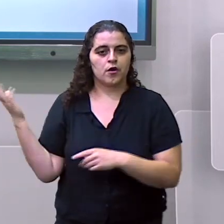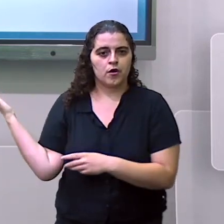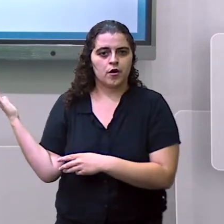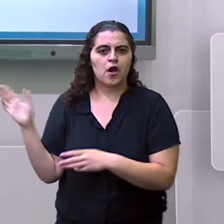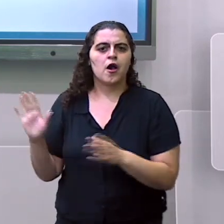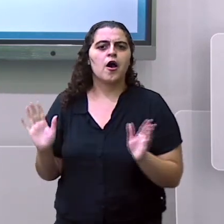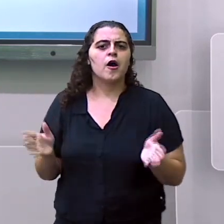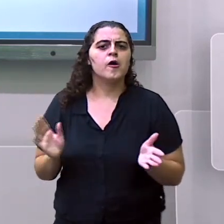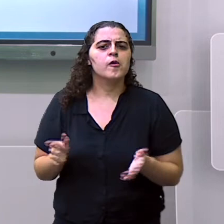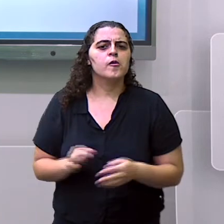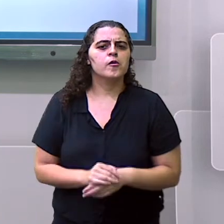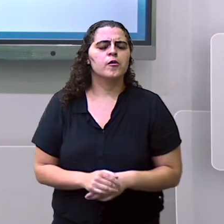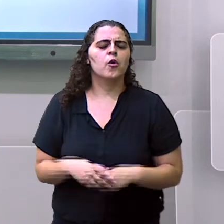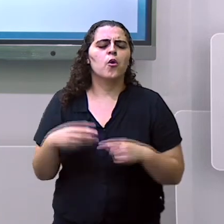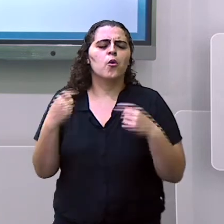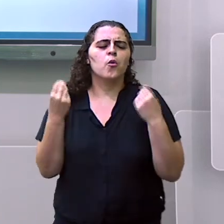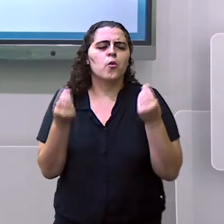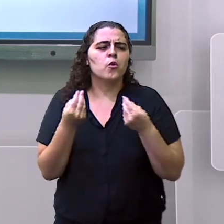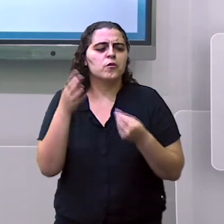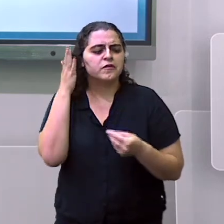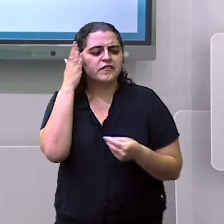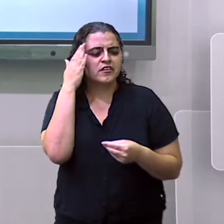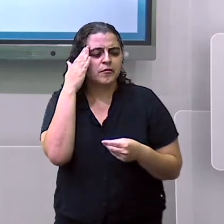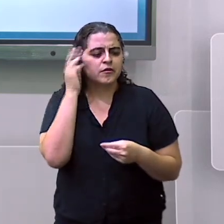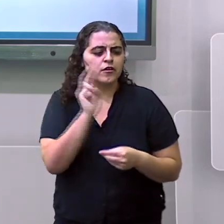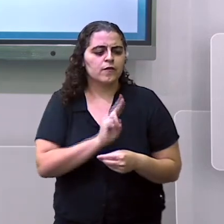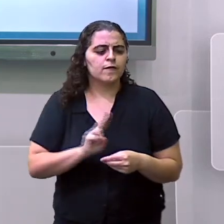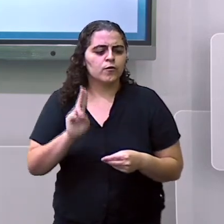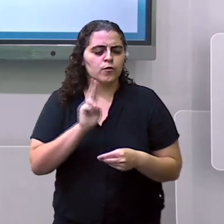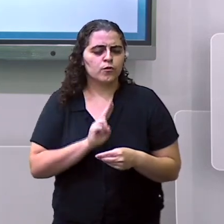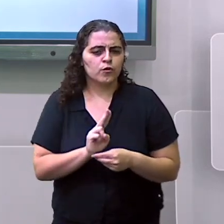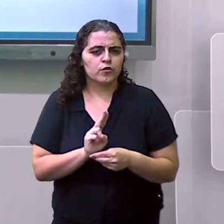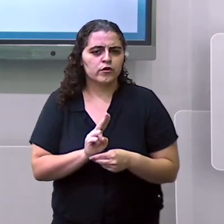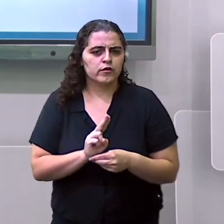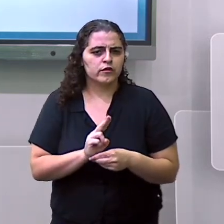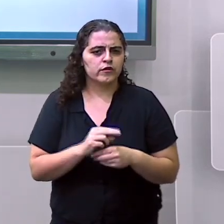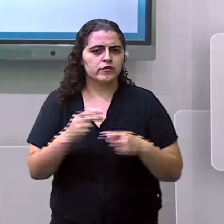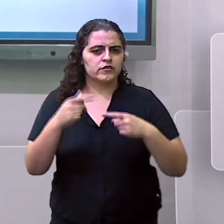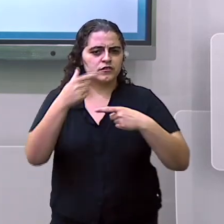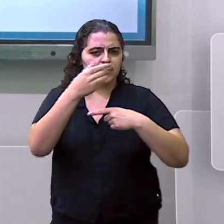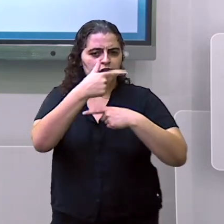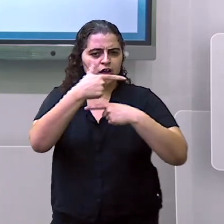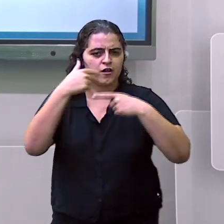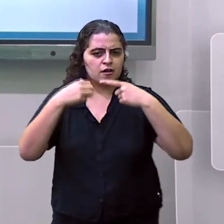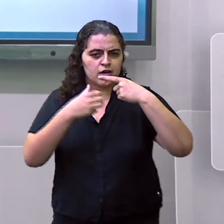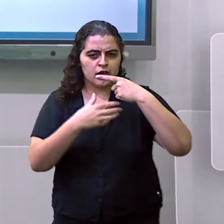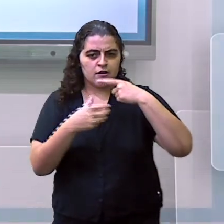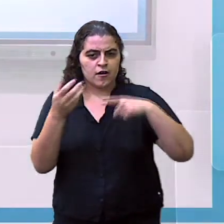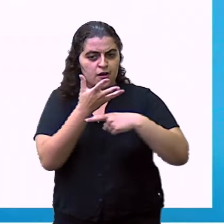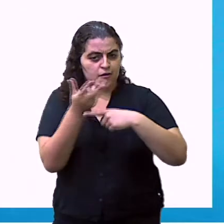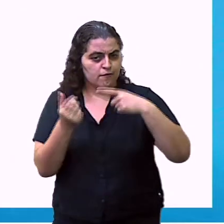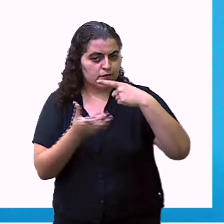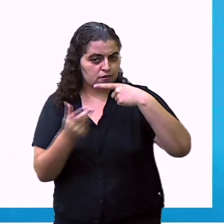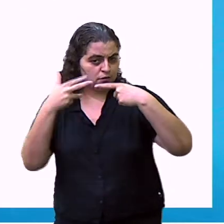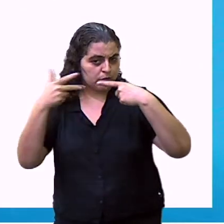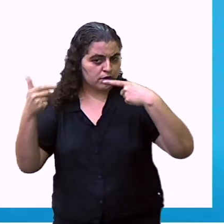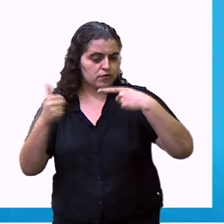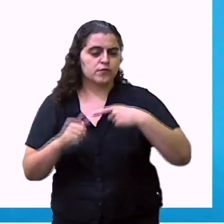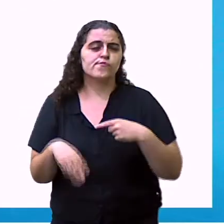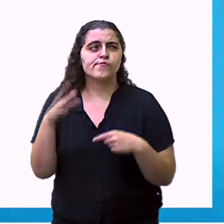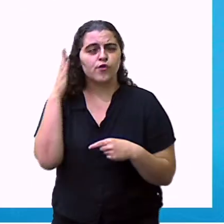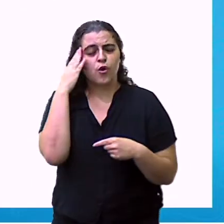a fração mista? Olha o que diz quando a gente retrata essa fração. A fração é